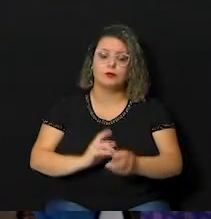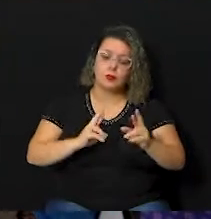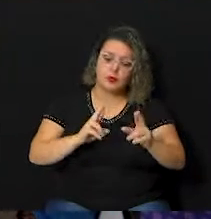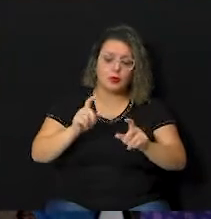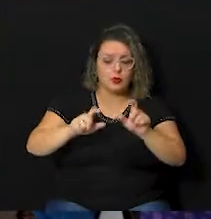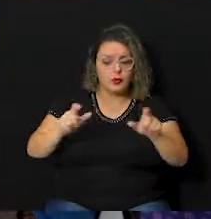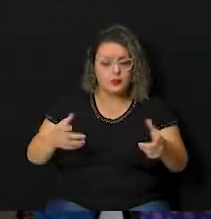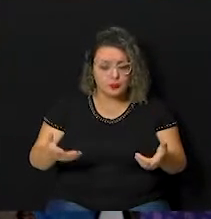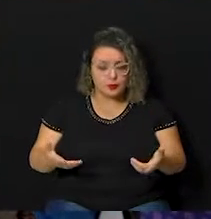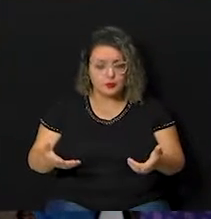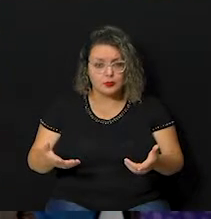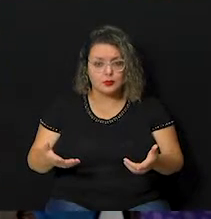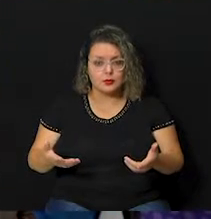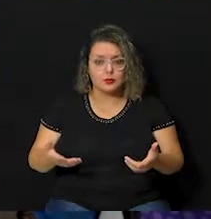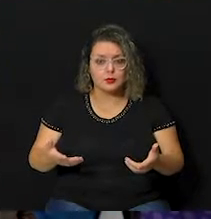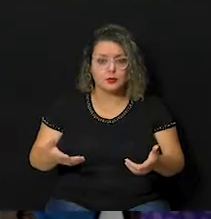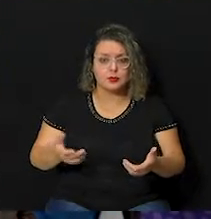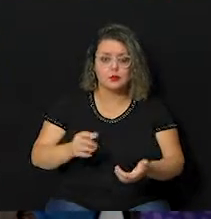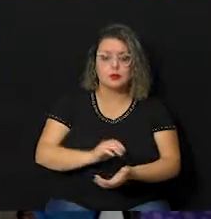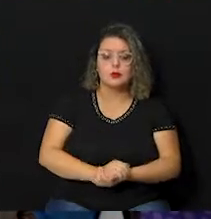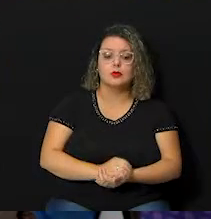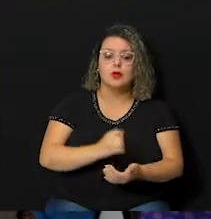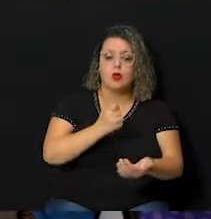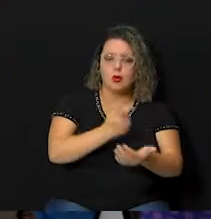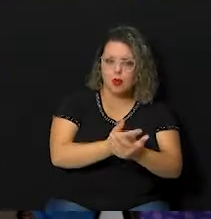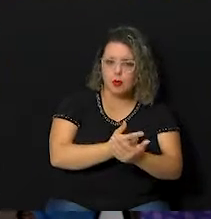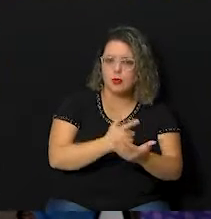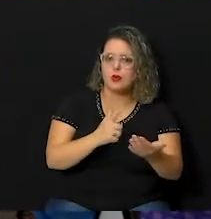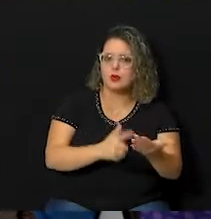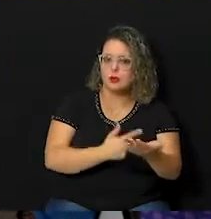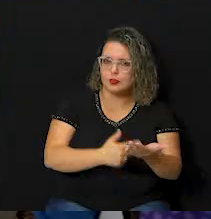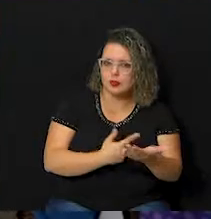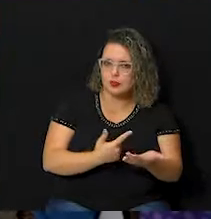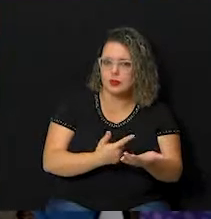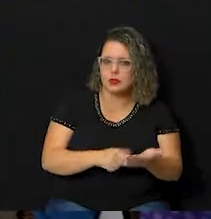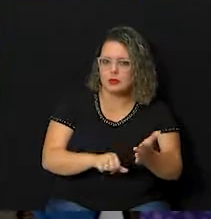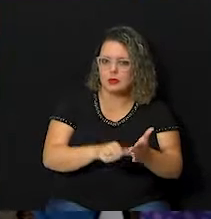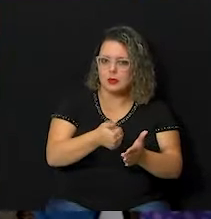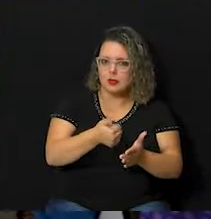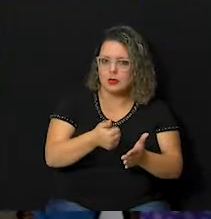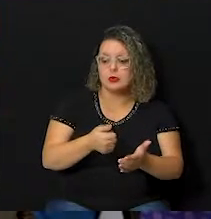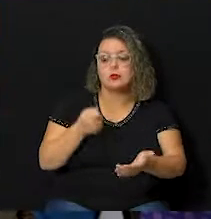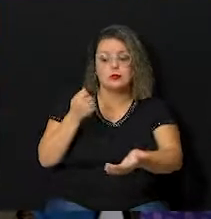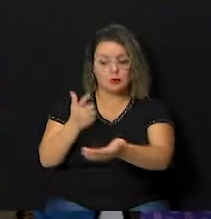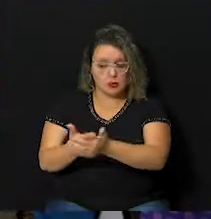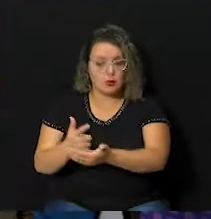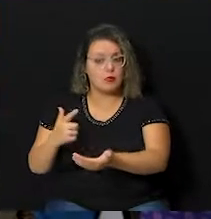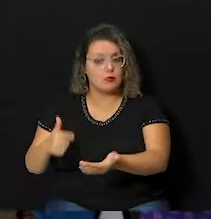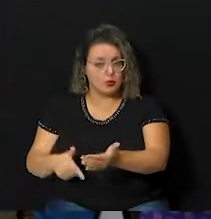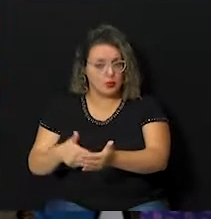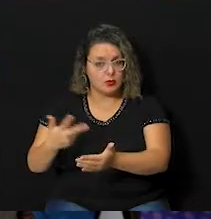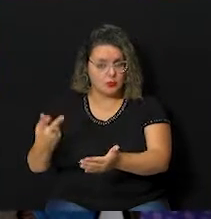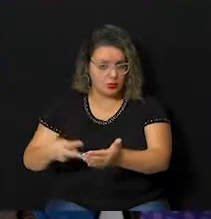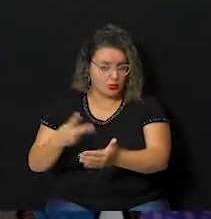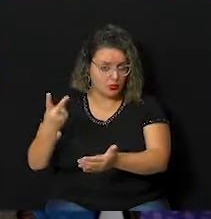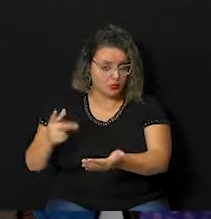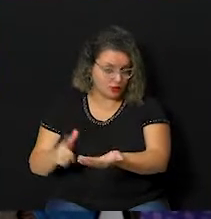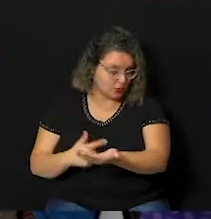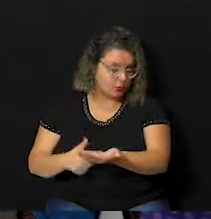que as pessoas que... Tem muita gente que comprou a primeira e que comprou a segunda de novo. Então, assim, eu espero que as pessoas entendam o que eu estava querendo